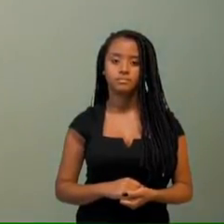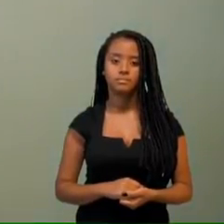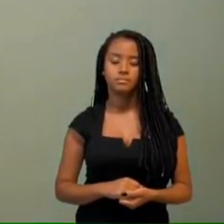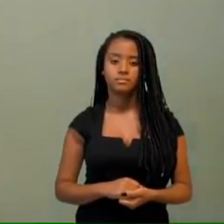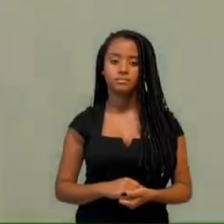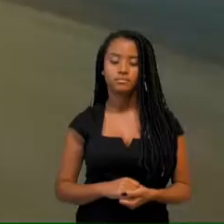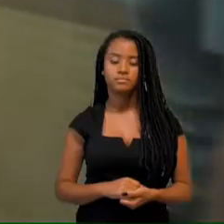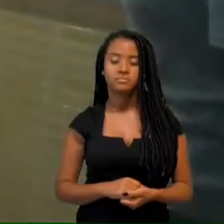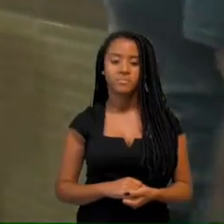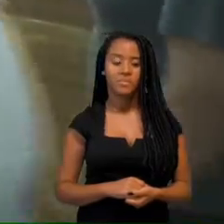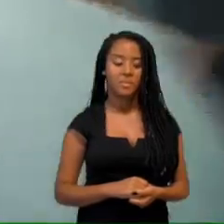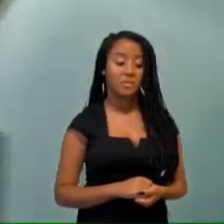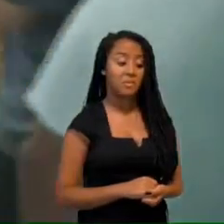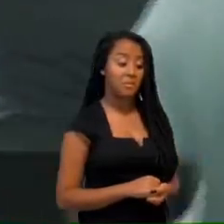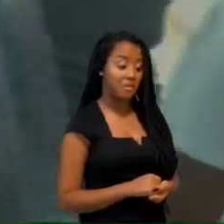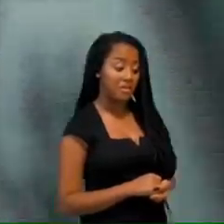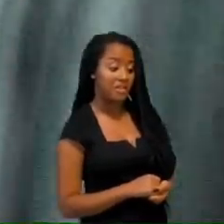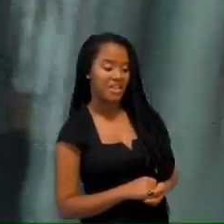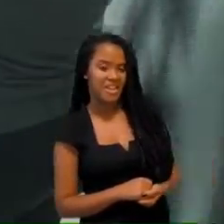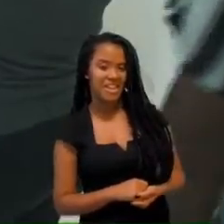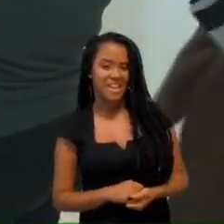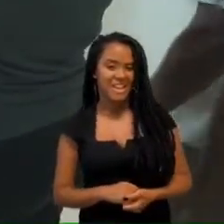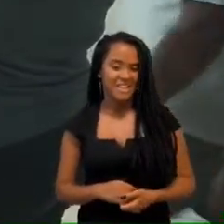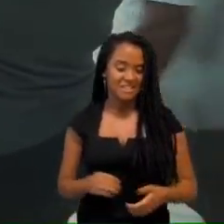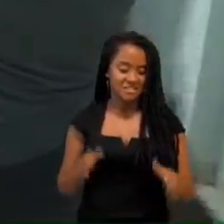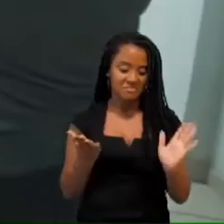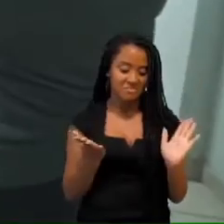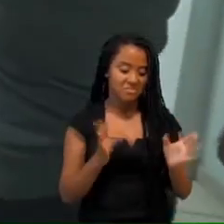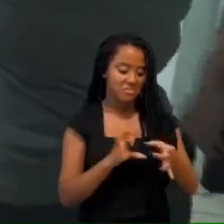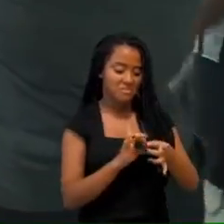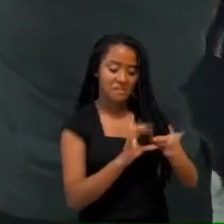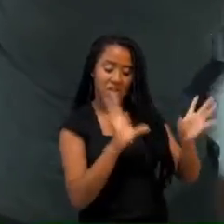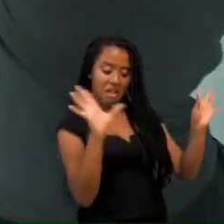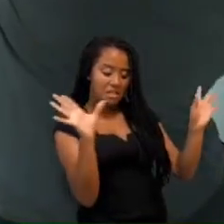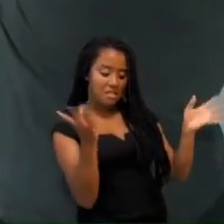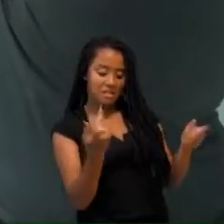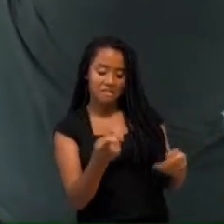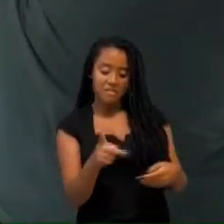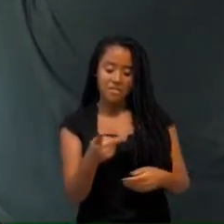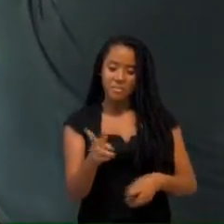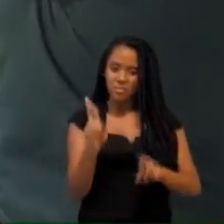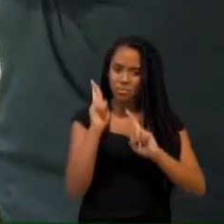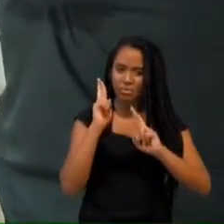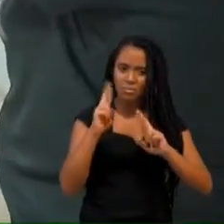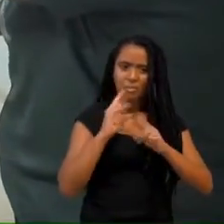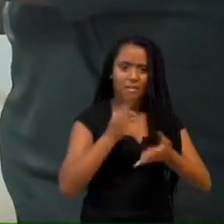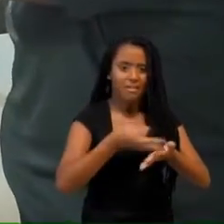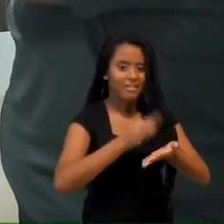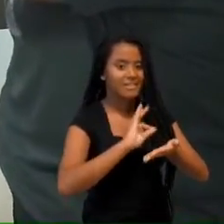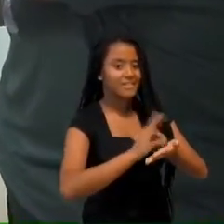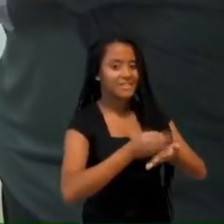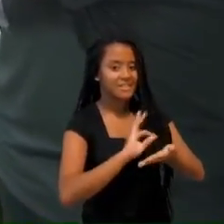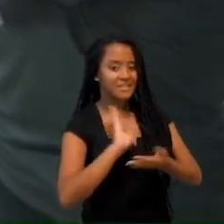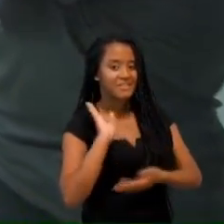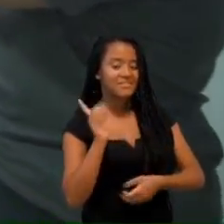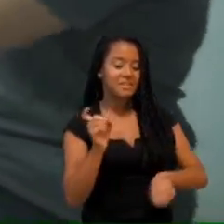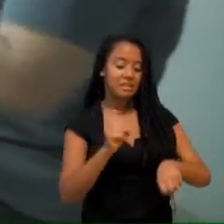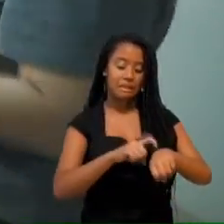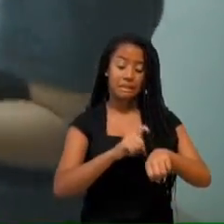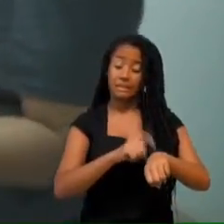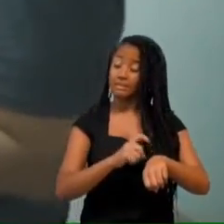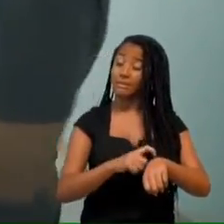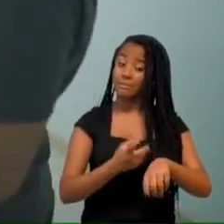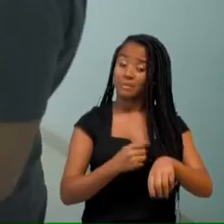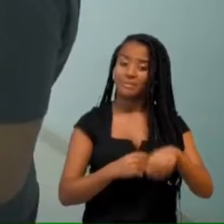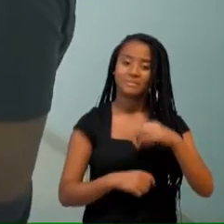então que isso não a gente já vai ficar à vontade aqui porque eu tô esperando esse café já tem um tempo